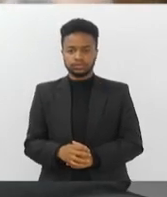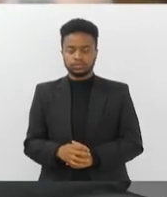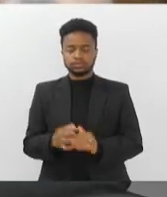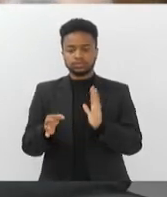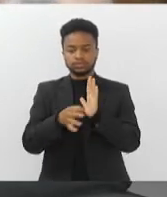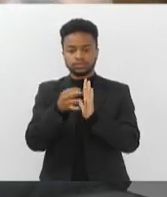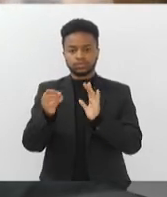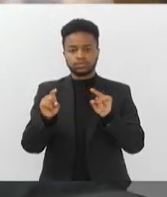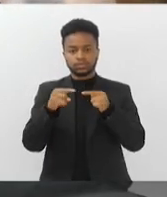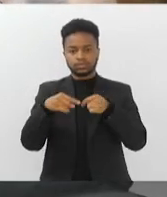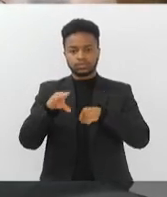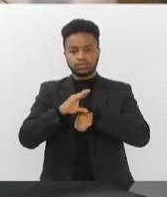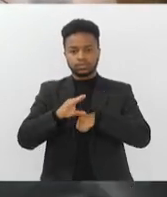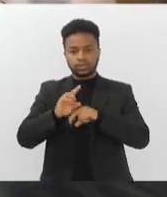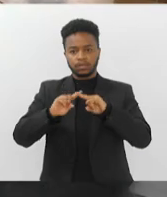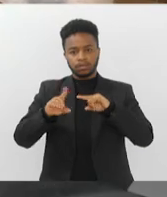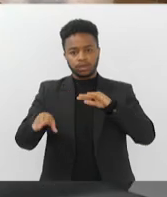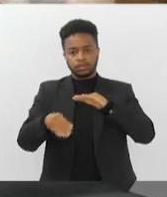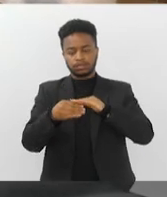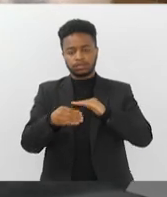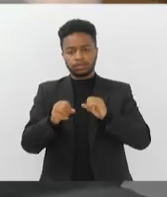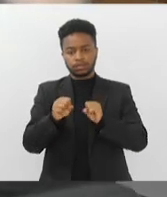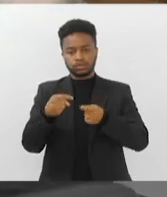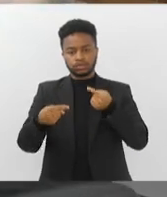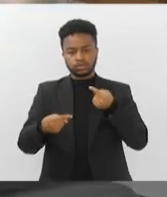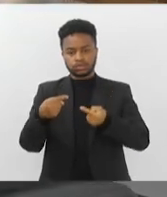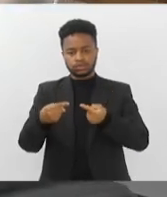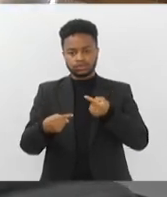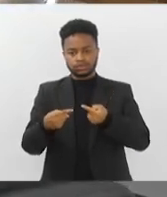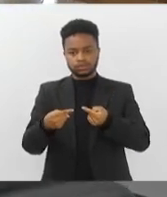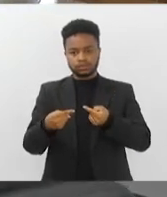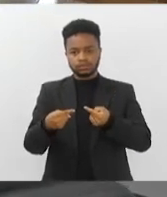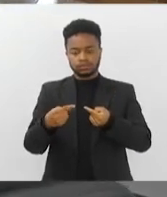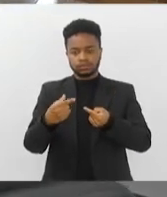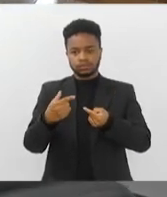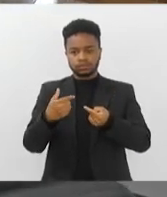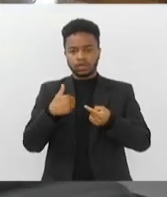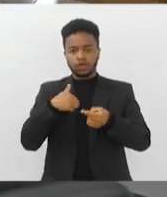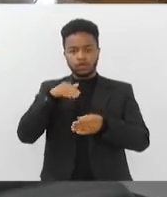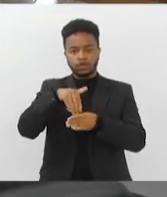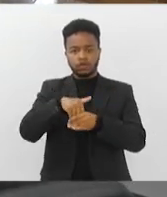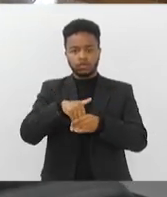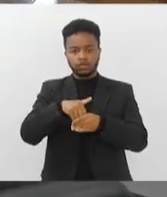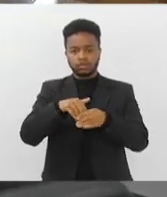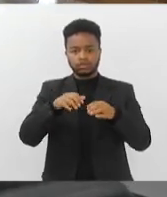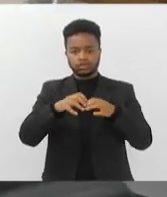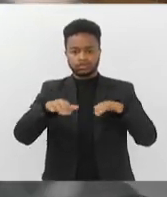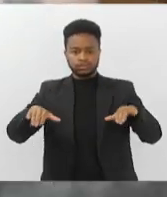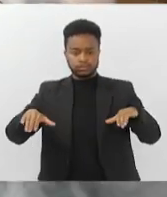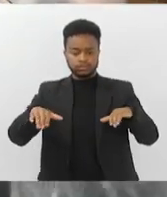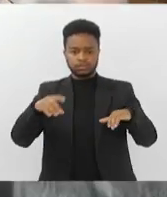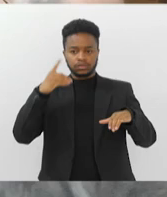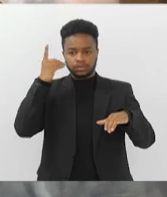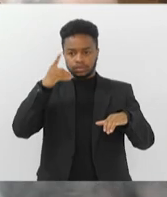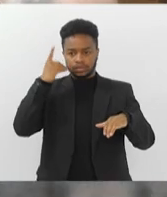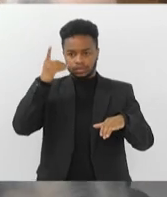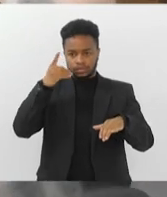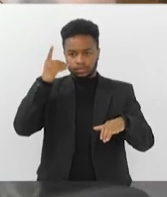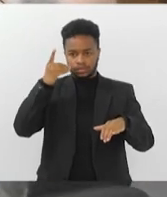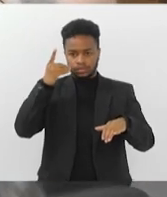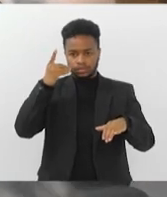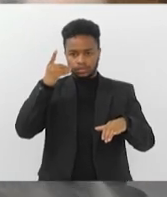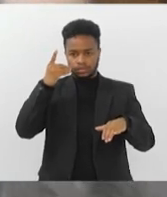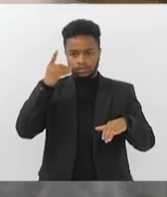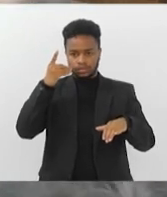Parecer é pela constitucionalidade com emendas. Em discussão. Voto divergente. Para discutir, deputado...